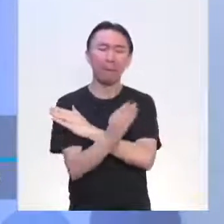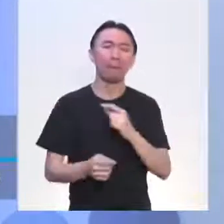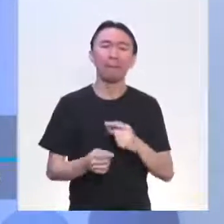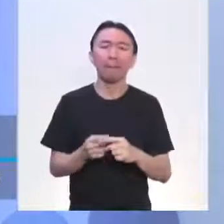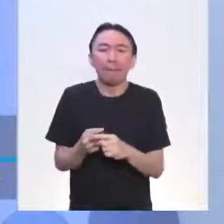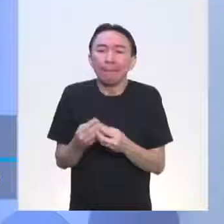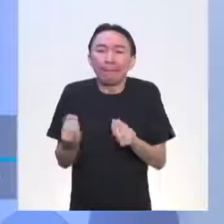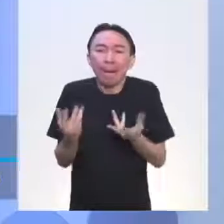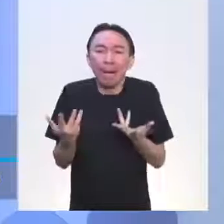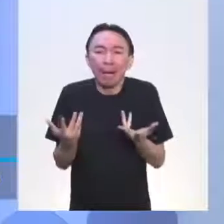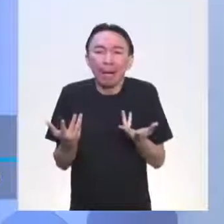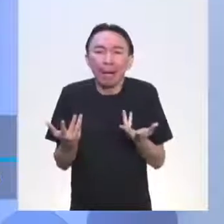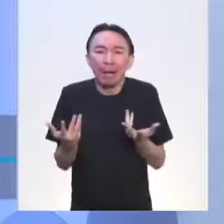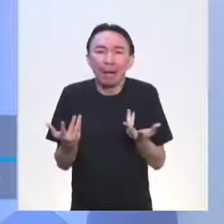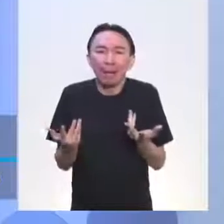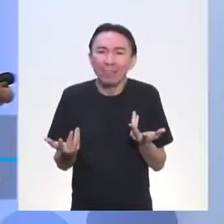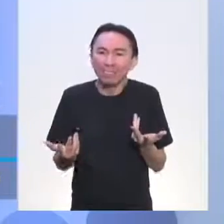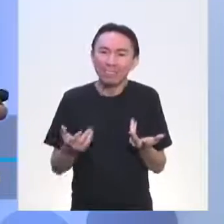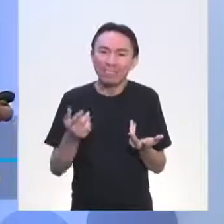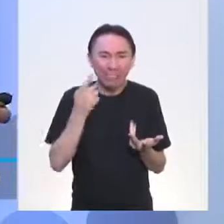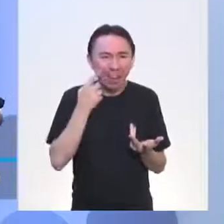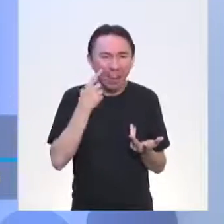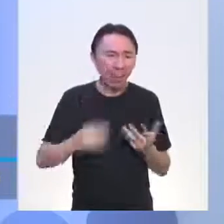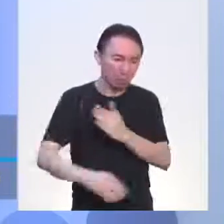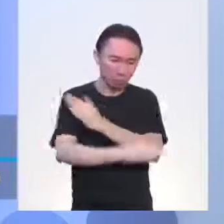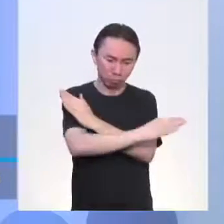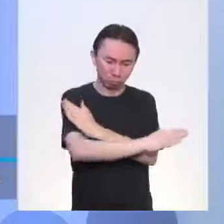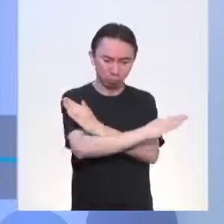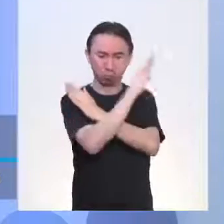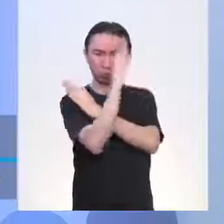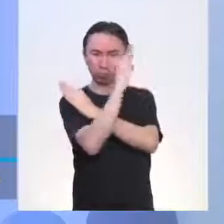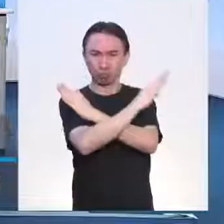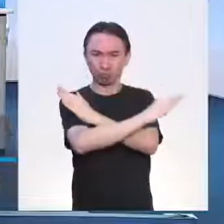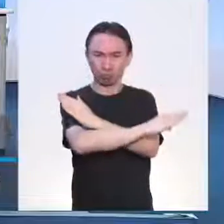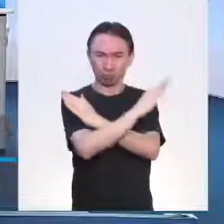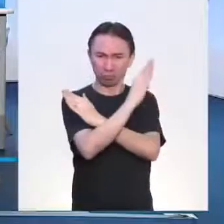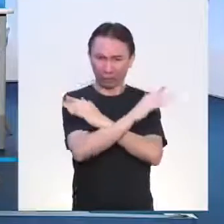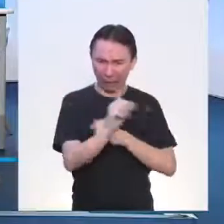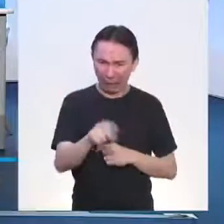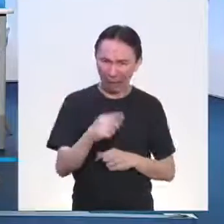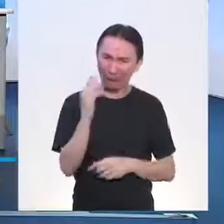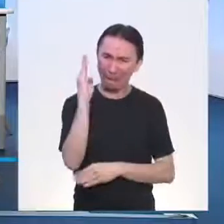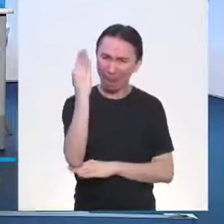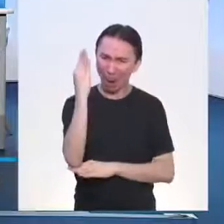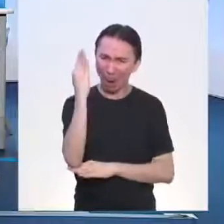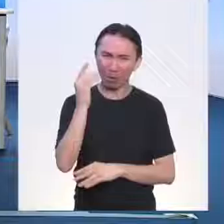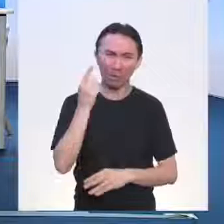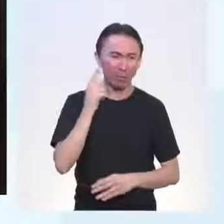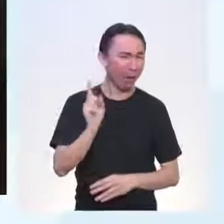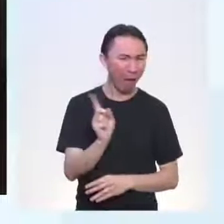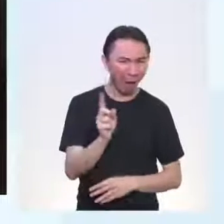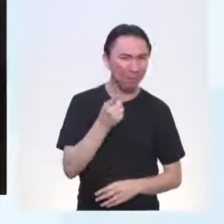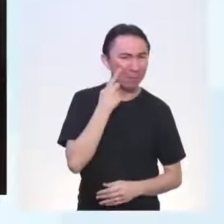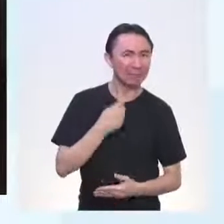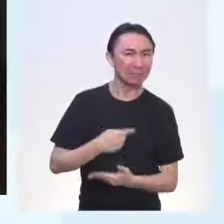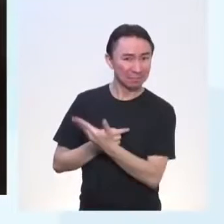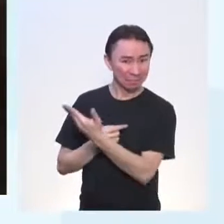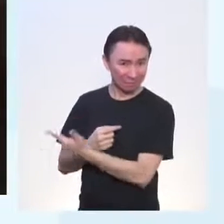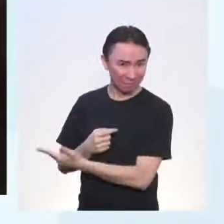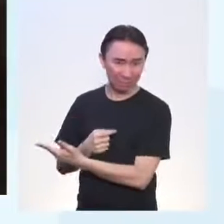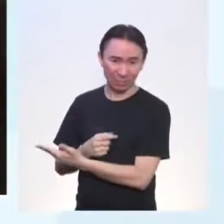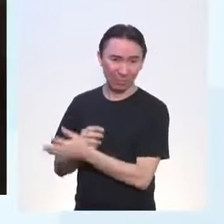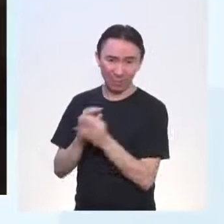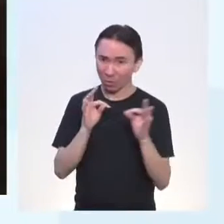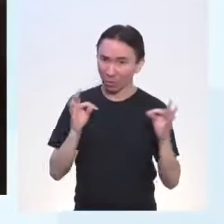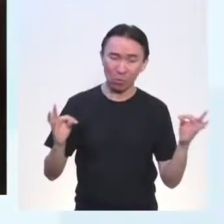mexendo com as diversas... Mas você está falando daquela alavanca, um pedaço de pau, Magno? Não, estou falando dessa aqui, ó. Isso aí é tudo alavanca, ó. Mostra aí na tela para o pessoal. Isso